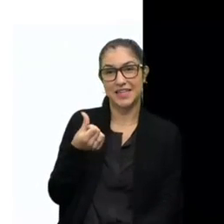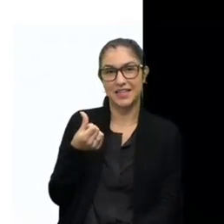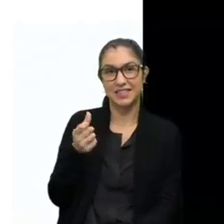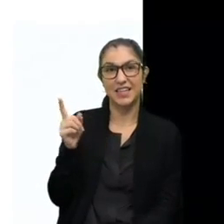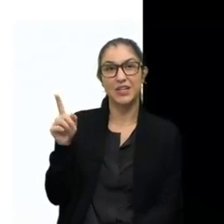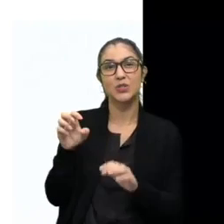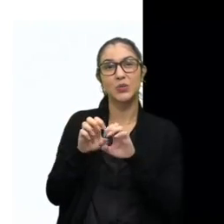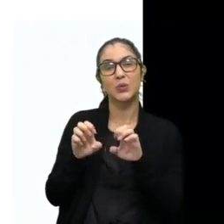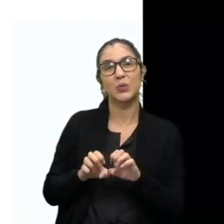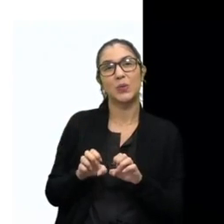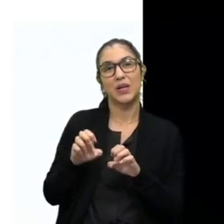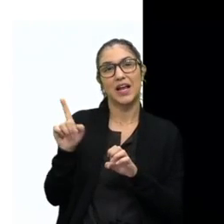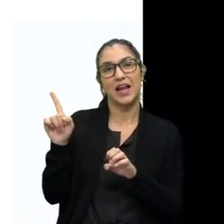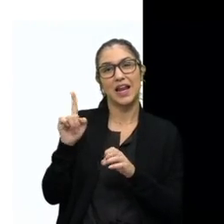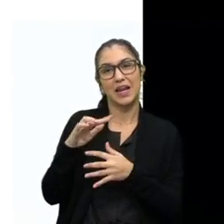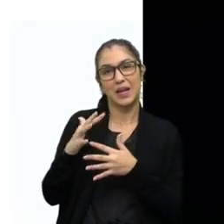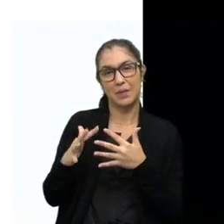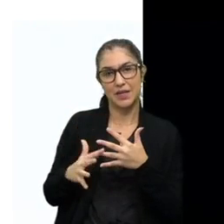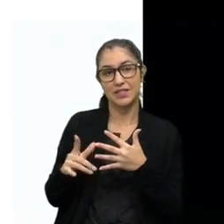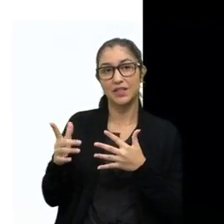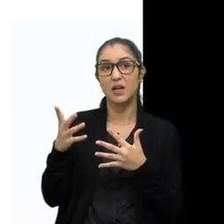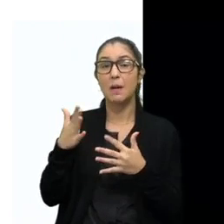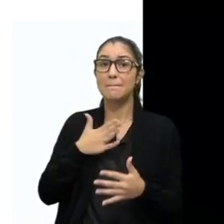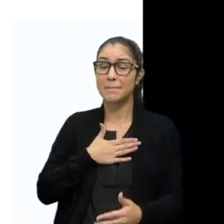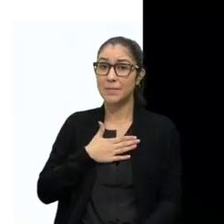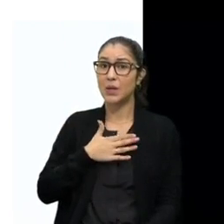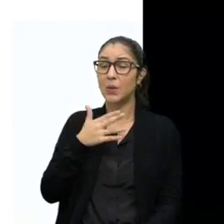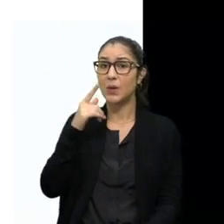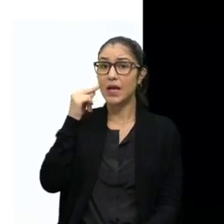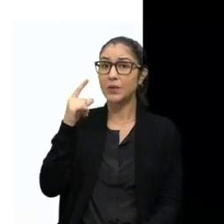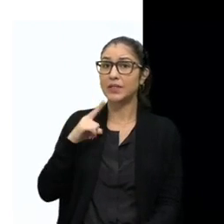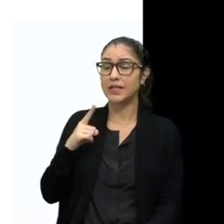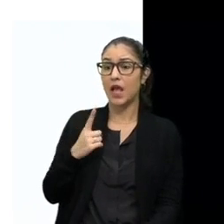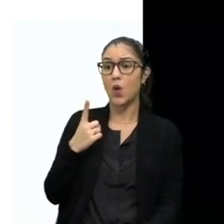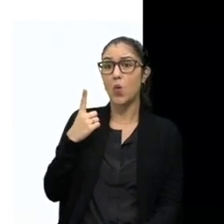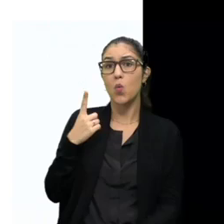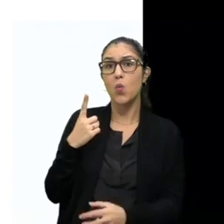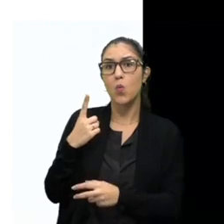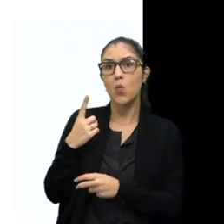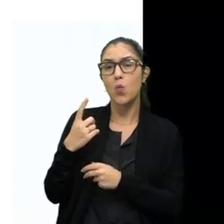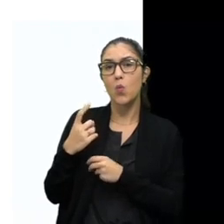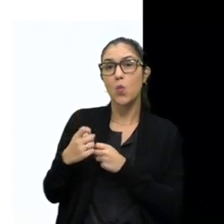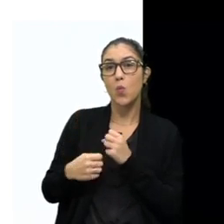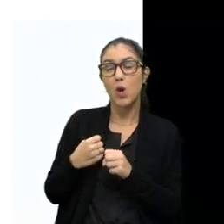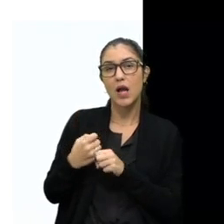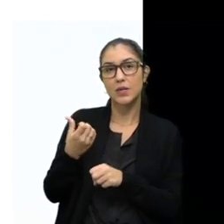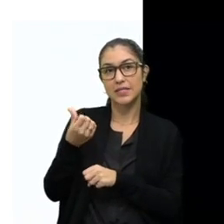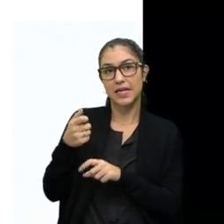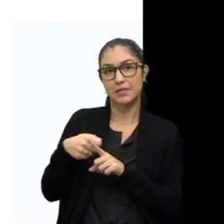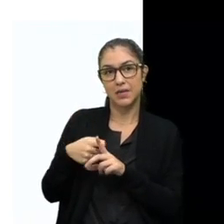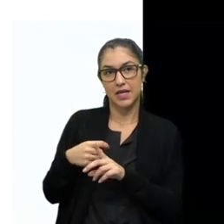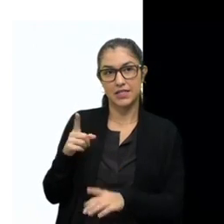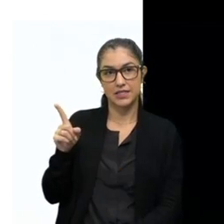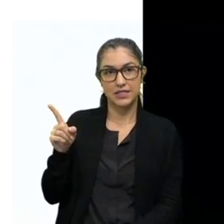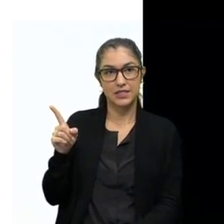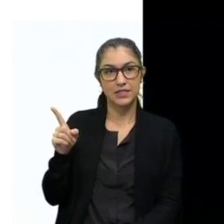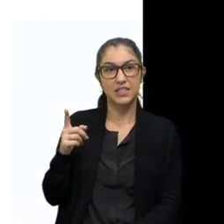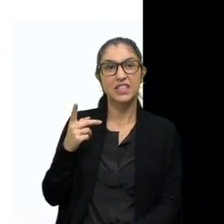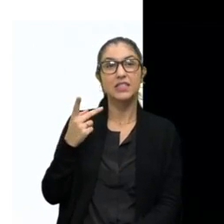usou a estrutura da Libras aqui. Na verdade, queria dizer, meu gato tem 1 ano e 6 meses. Seu gato,